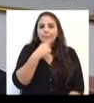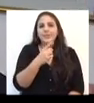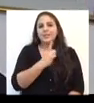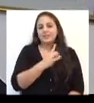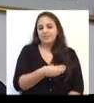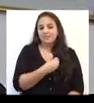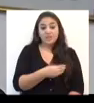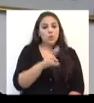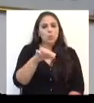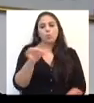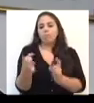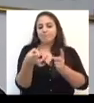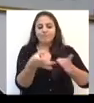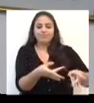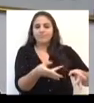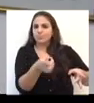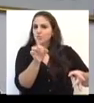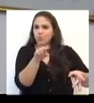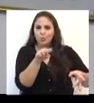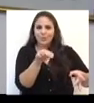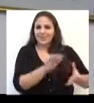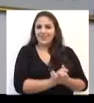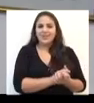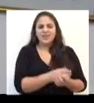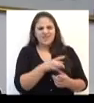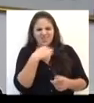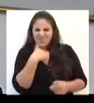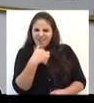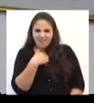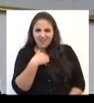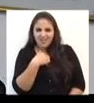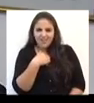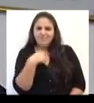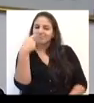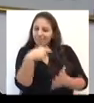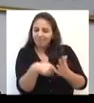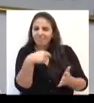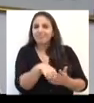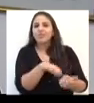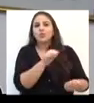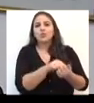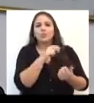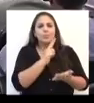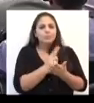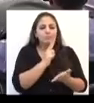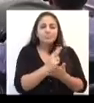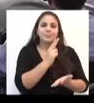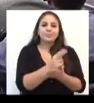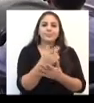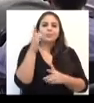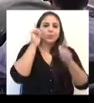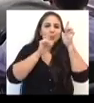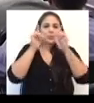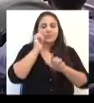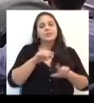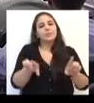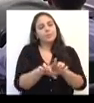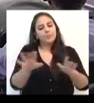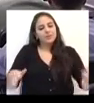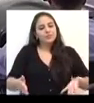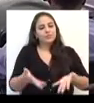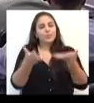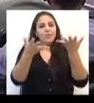desistiram. Então quem sou eu para ter qualquer esmorecimento na busca permanente dessas conquistas? Ainda para estimular